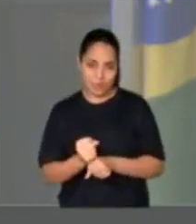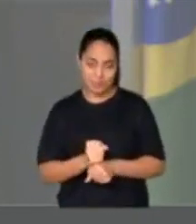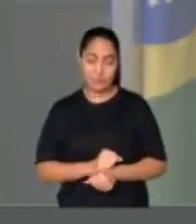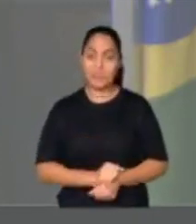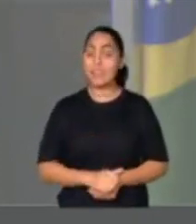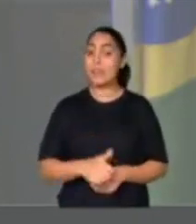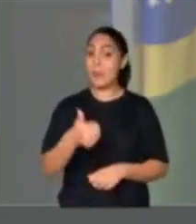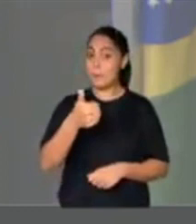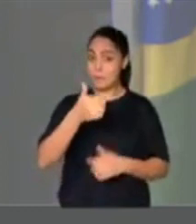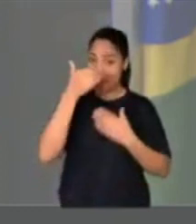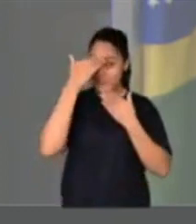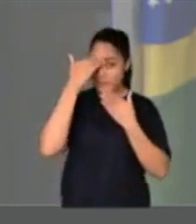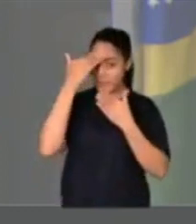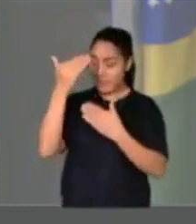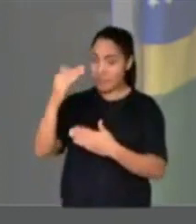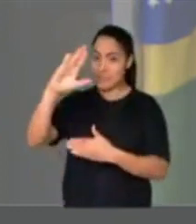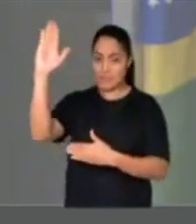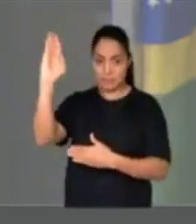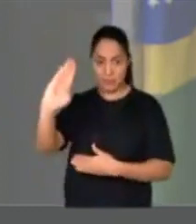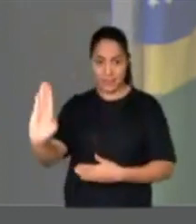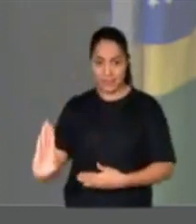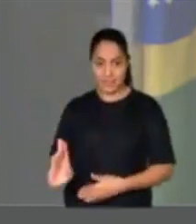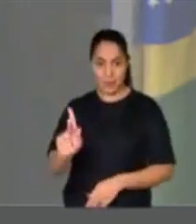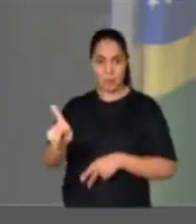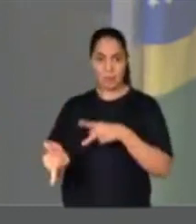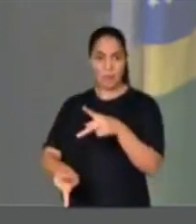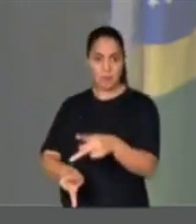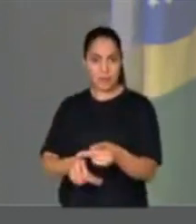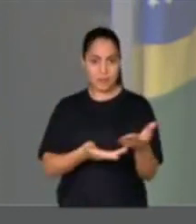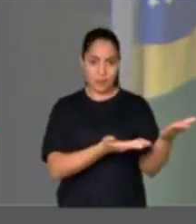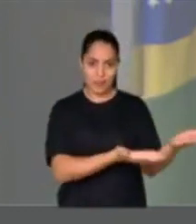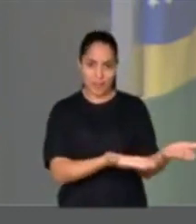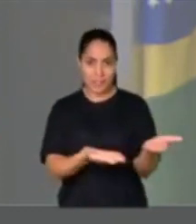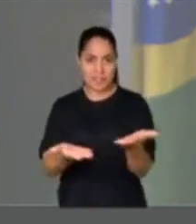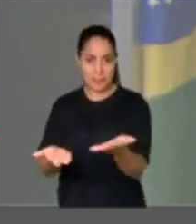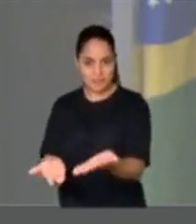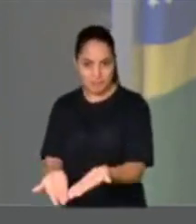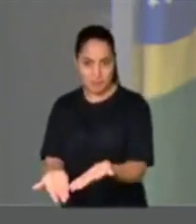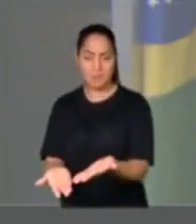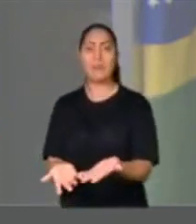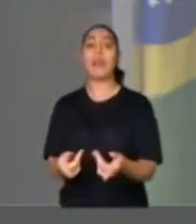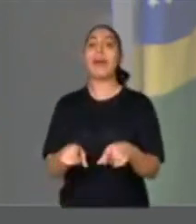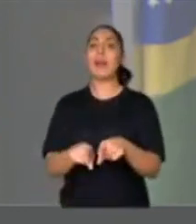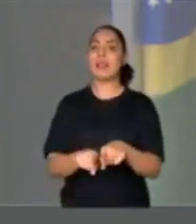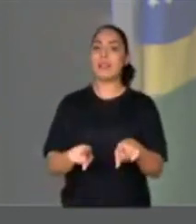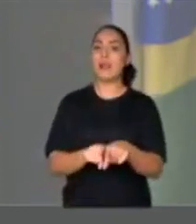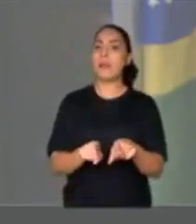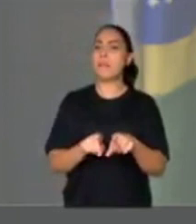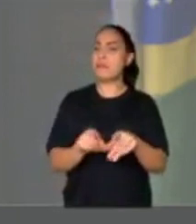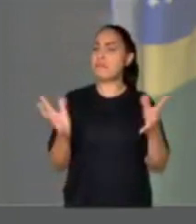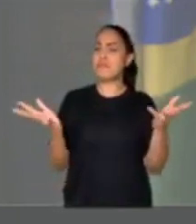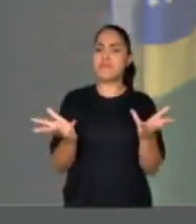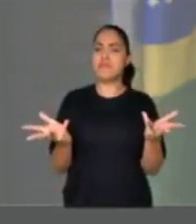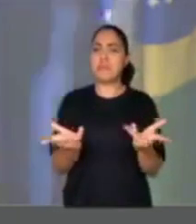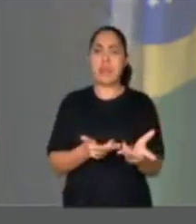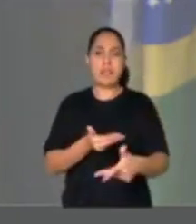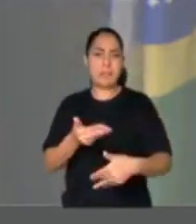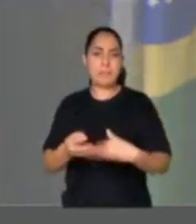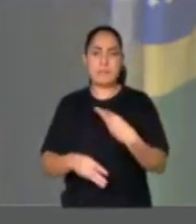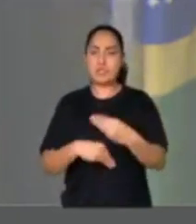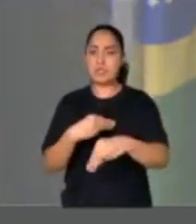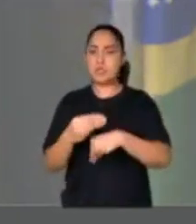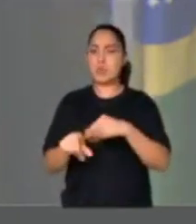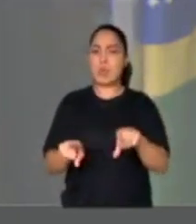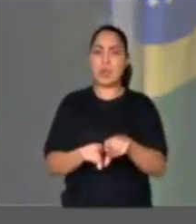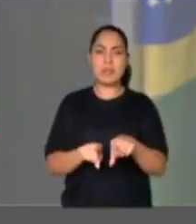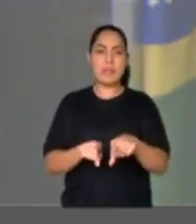aos brasileiros pela acolhida ao povo japonês que permitiu que nós tivéssemos essa maravilhosa miscigenação e essa